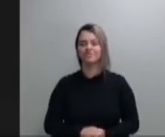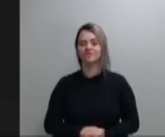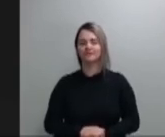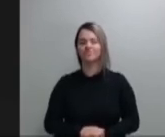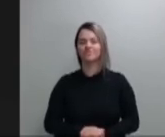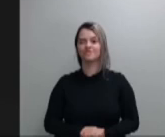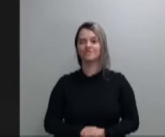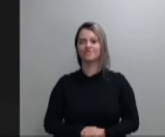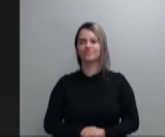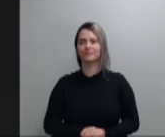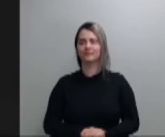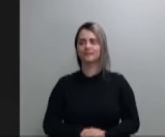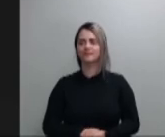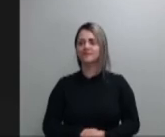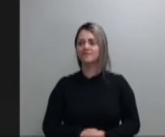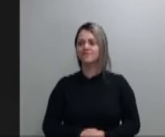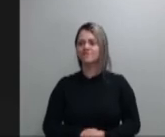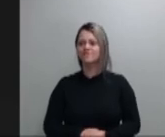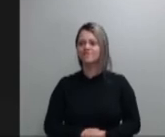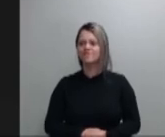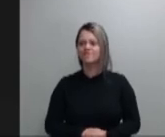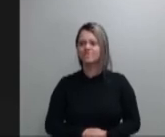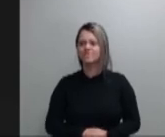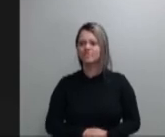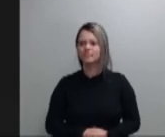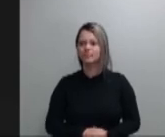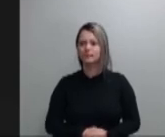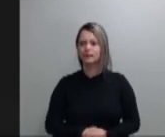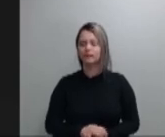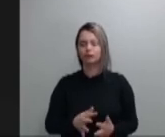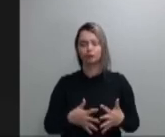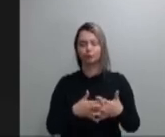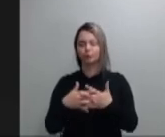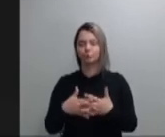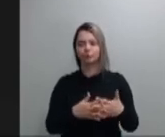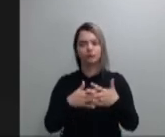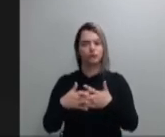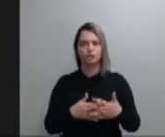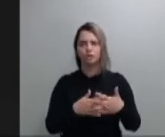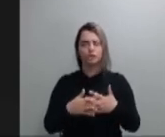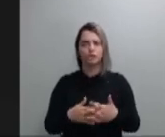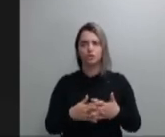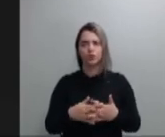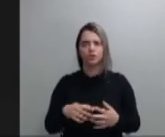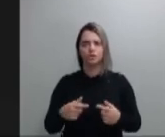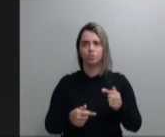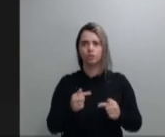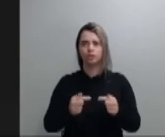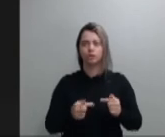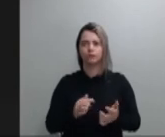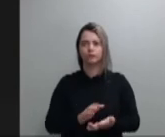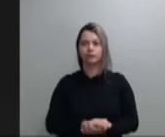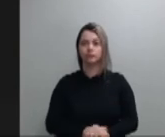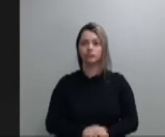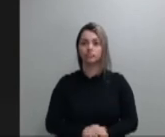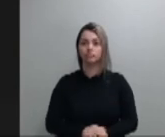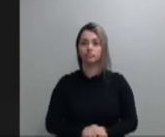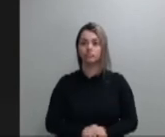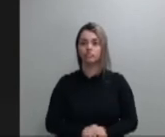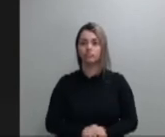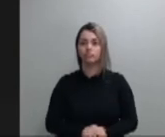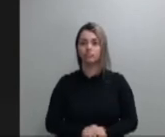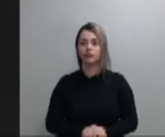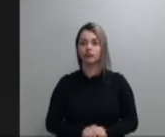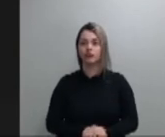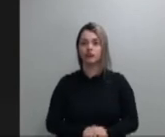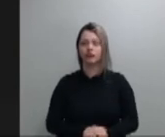isso pela juventude às vezes mais de um ano digamos assim em que eu vou